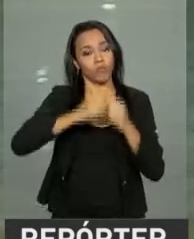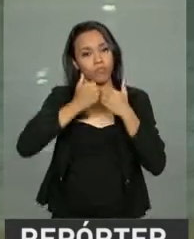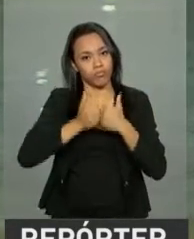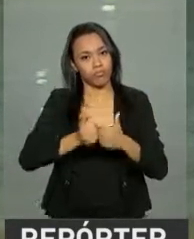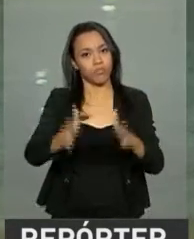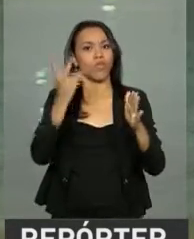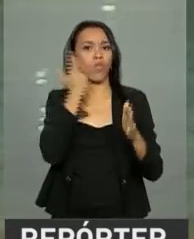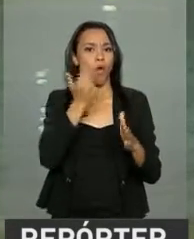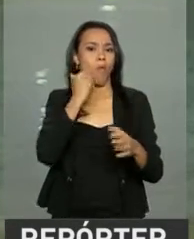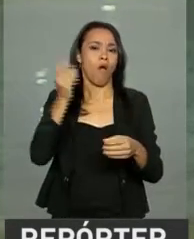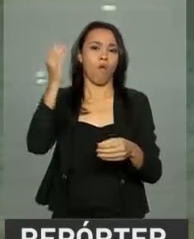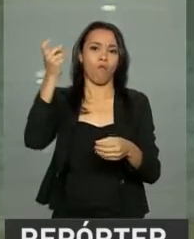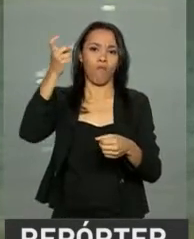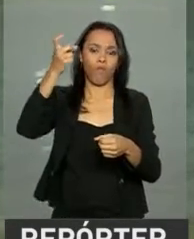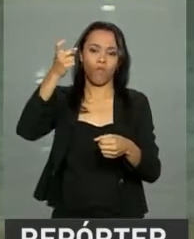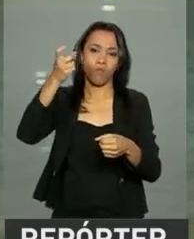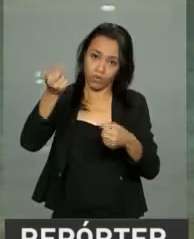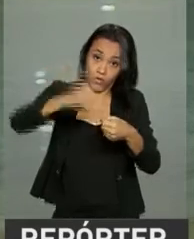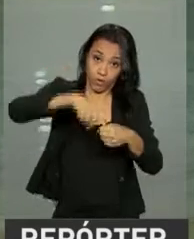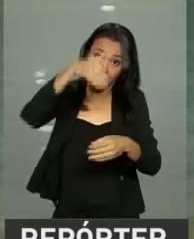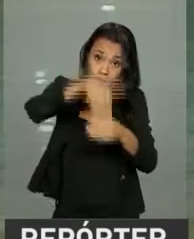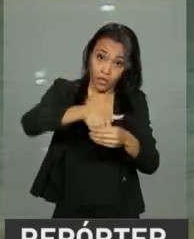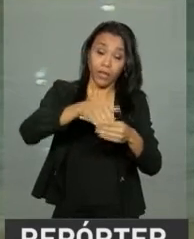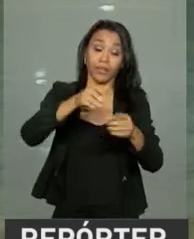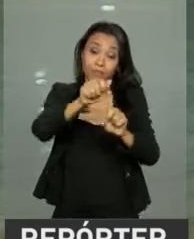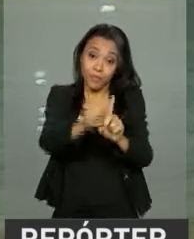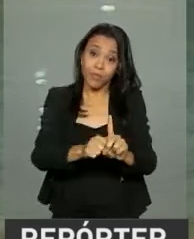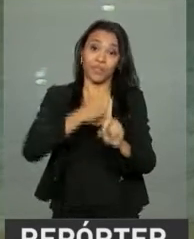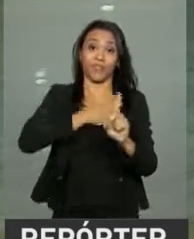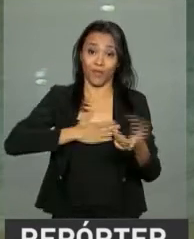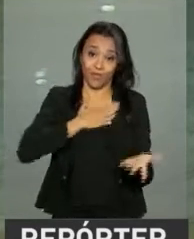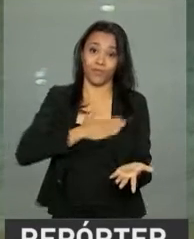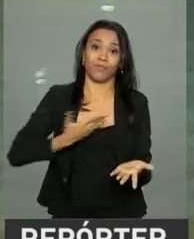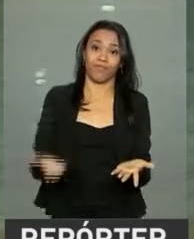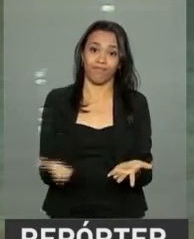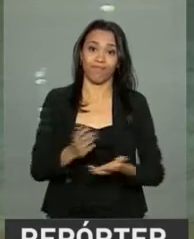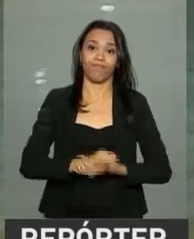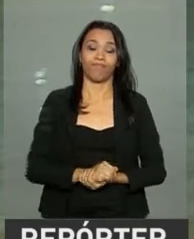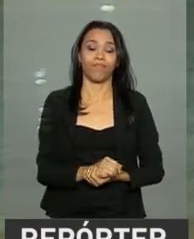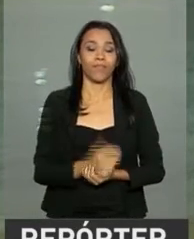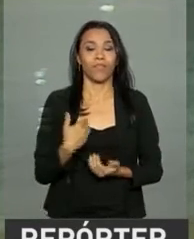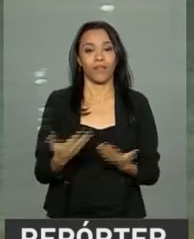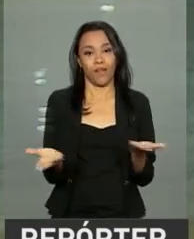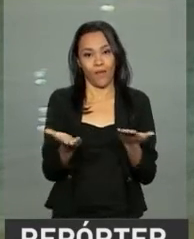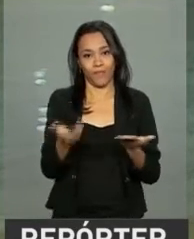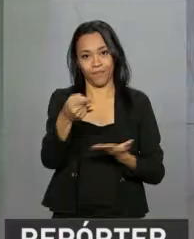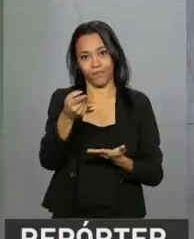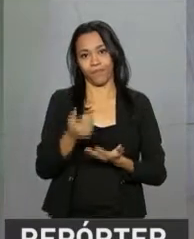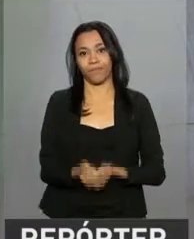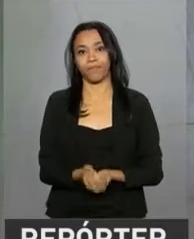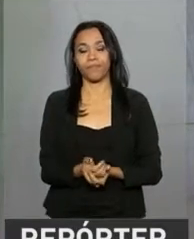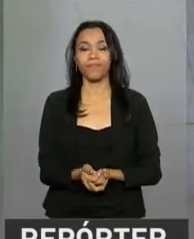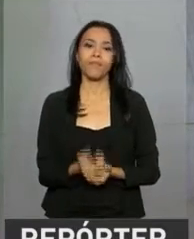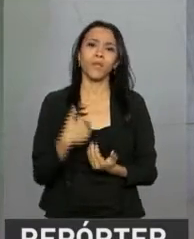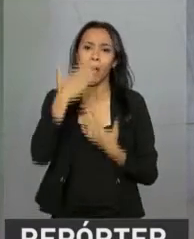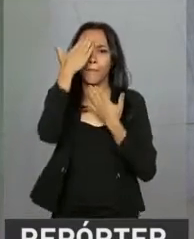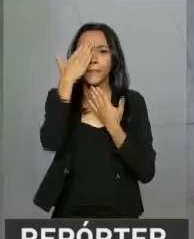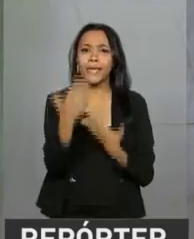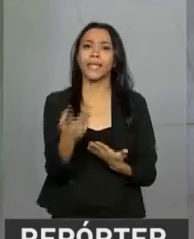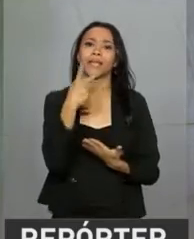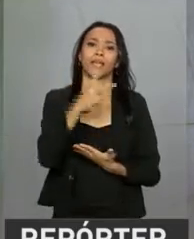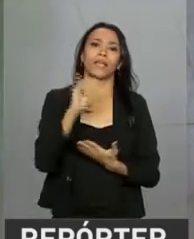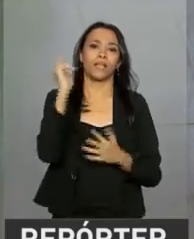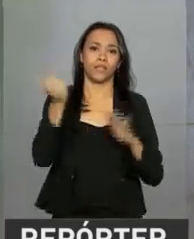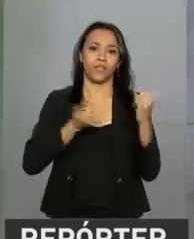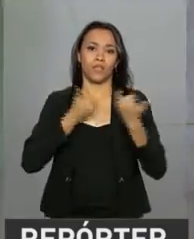propostas e projetos no congresso nacional em agosto eu volto com você no estúdio leandro obrigado paulo pelas informações